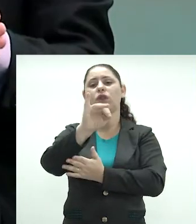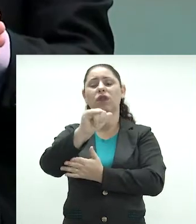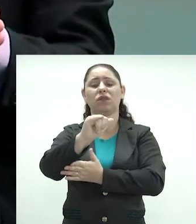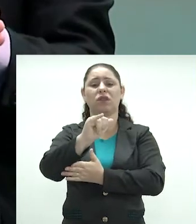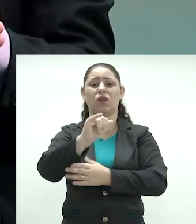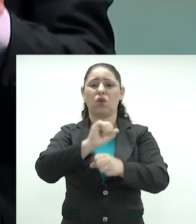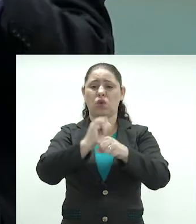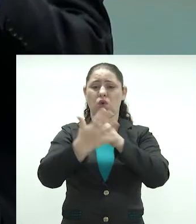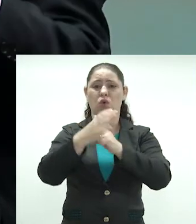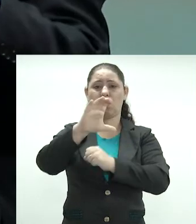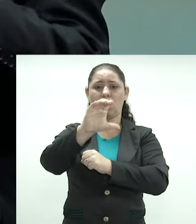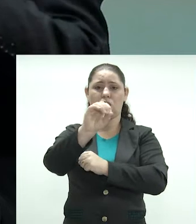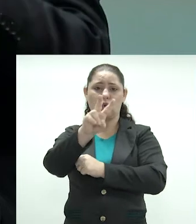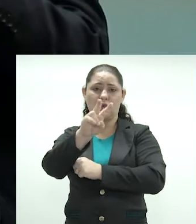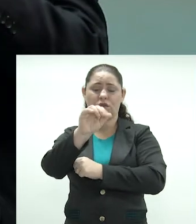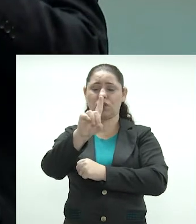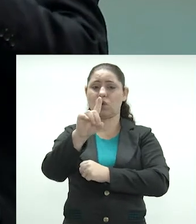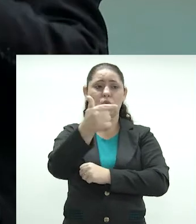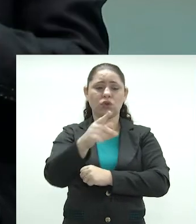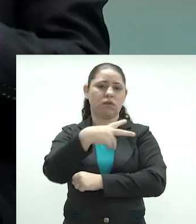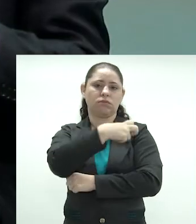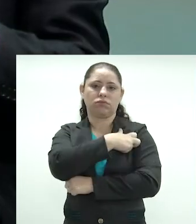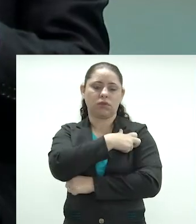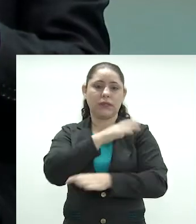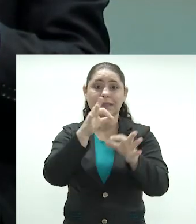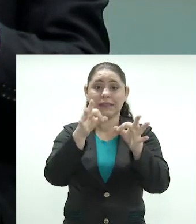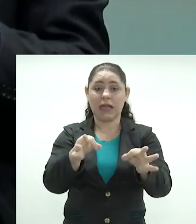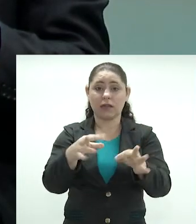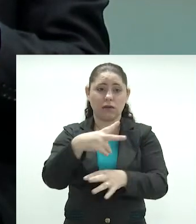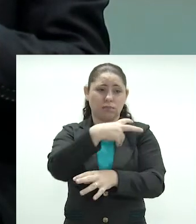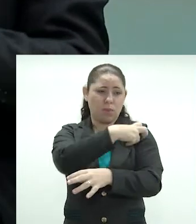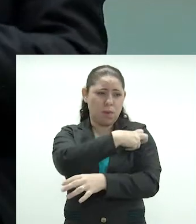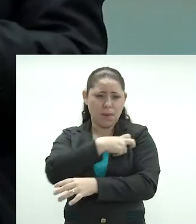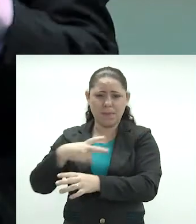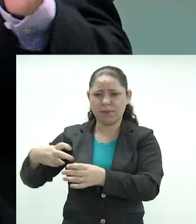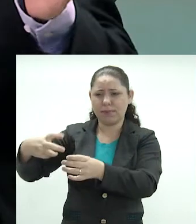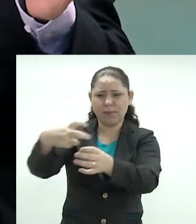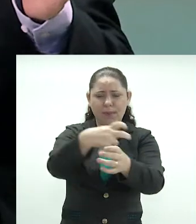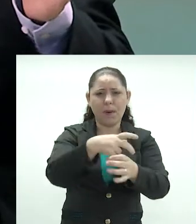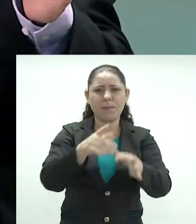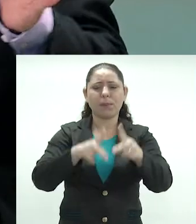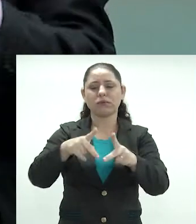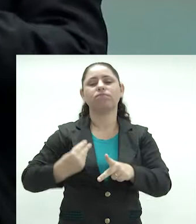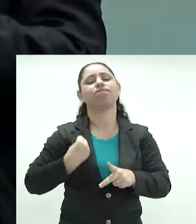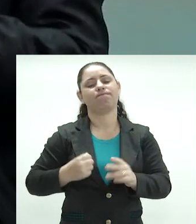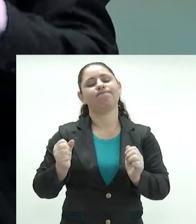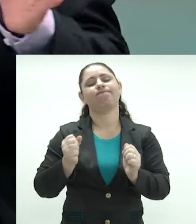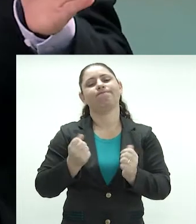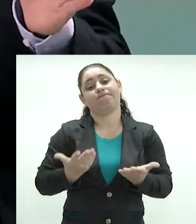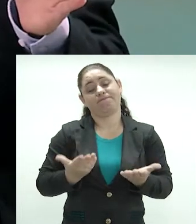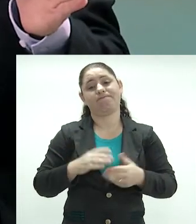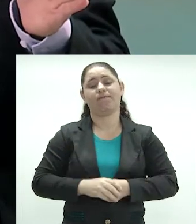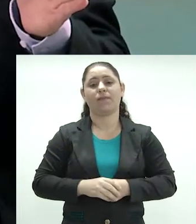UTI. A doença Covid é uma doença que ela, enquanto não tiver vacinação adequada e uma imunização da população, nós